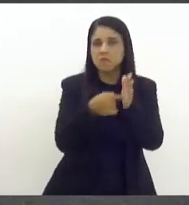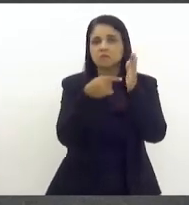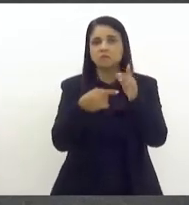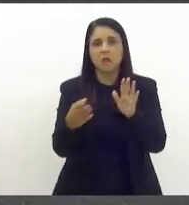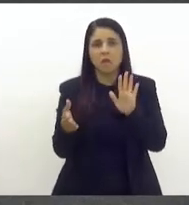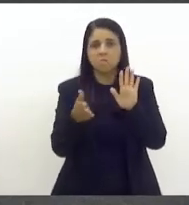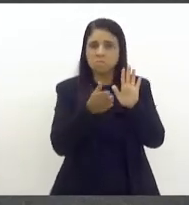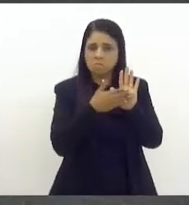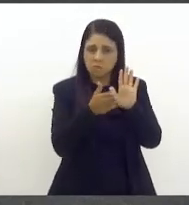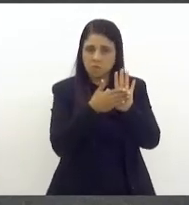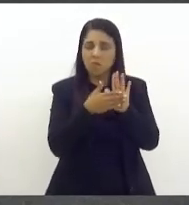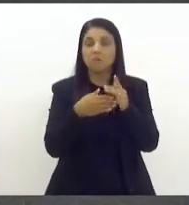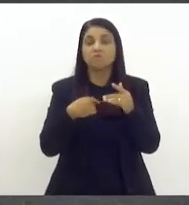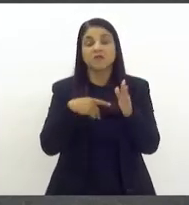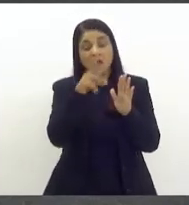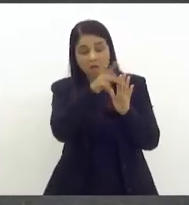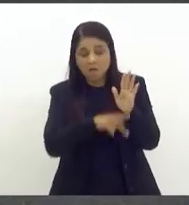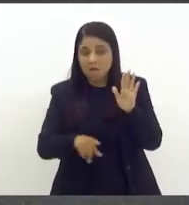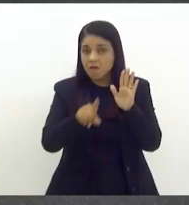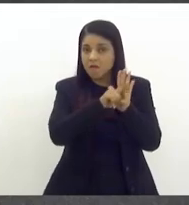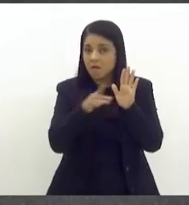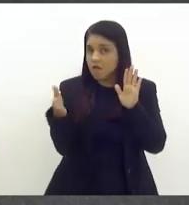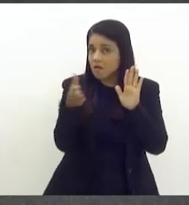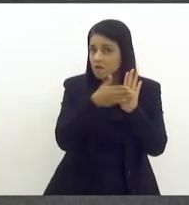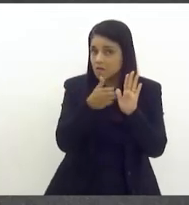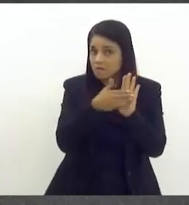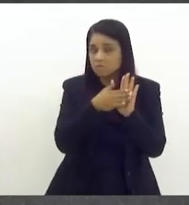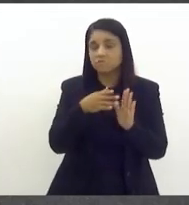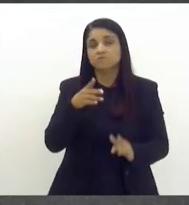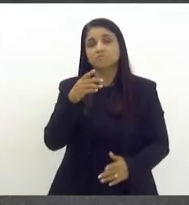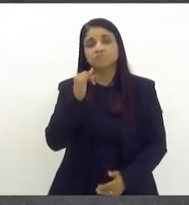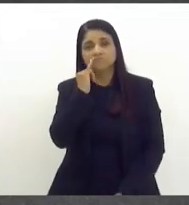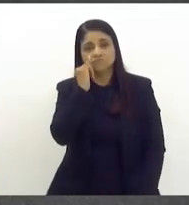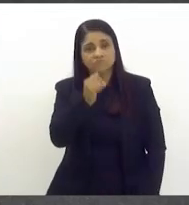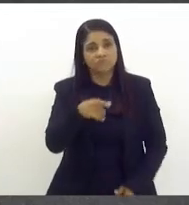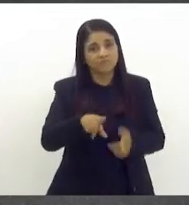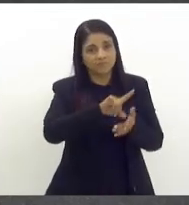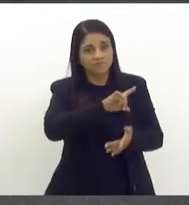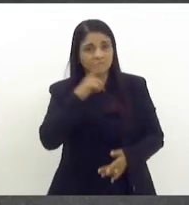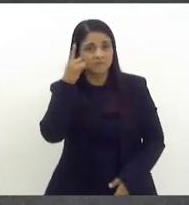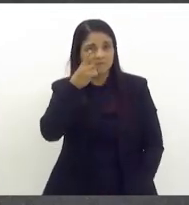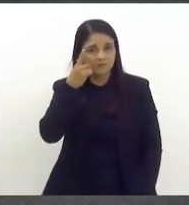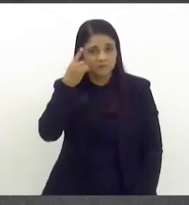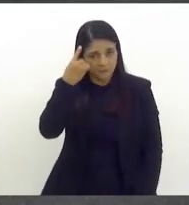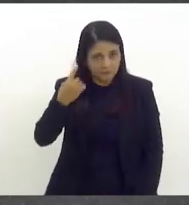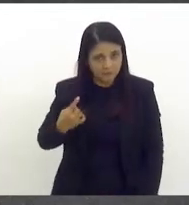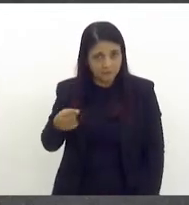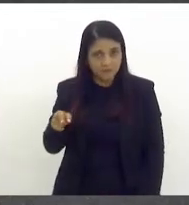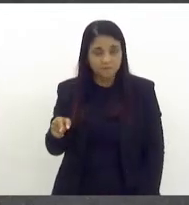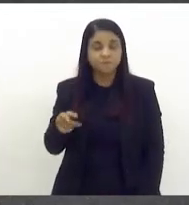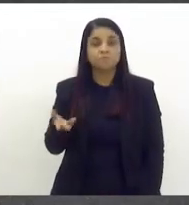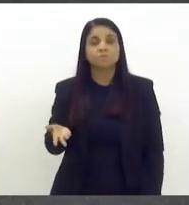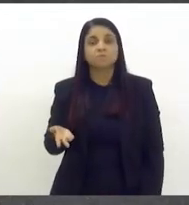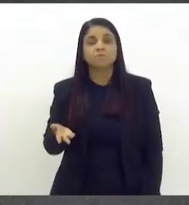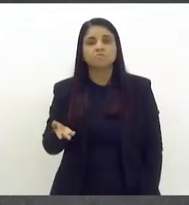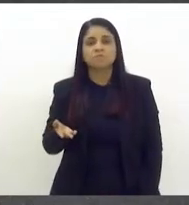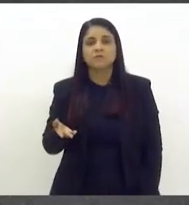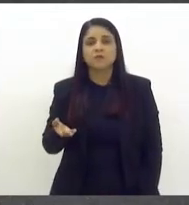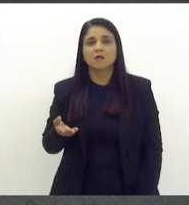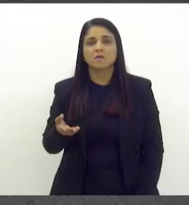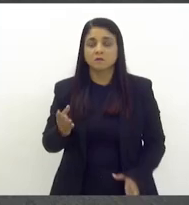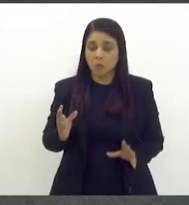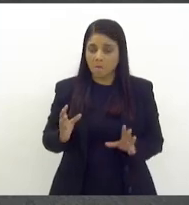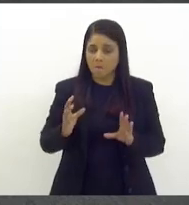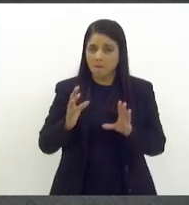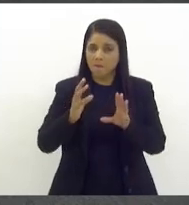e essa proposta como disse a Dani Dani Balbi Ela Vem de um